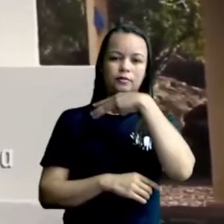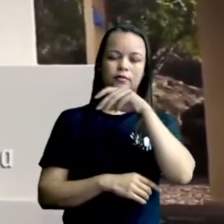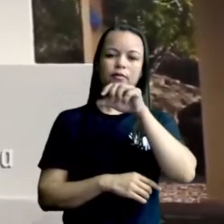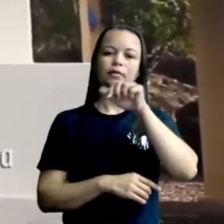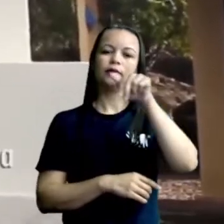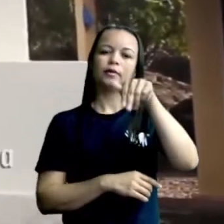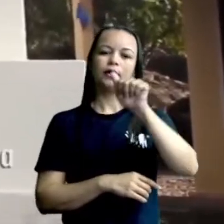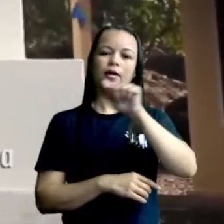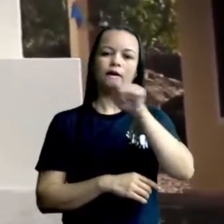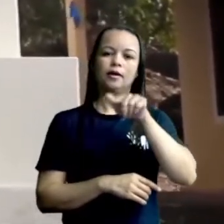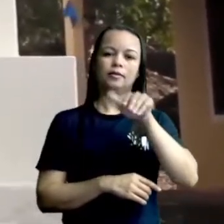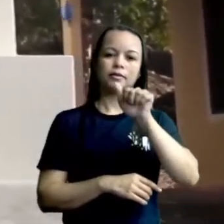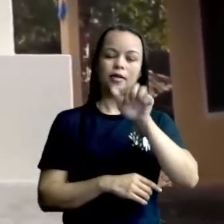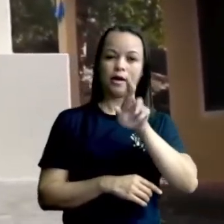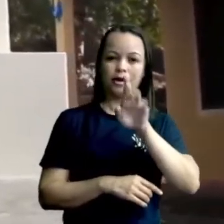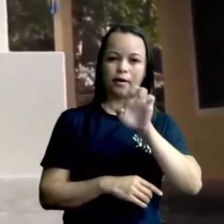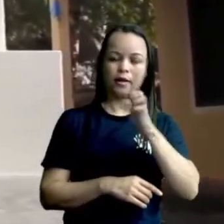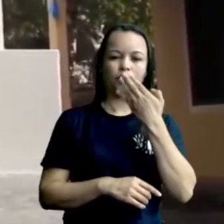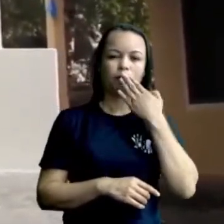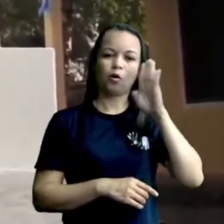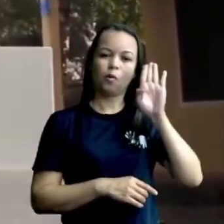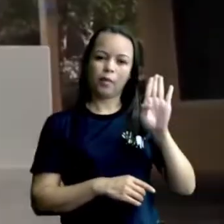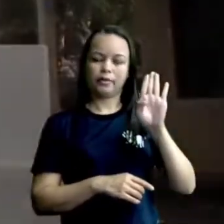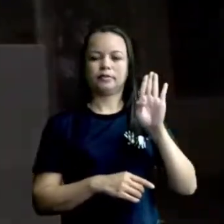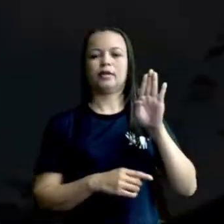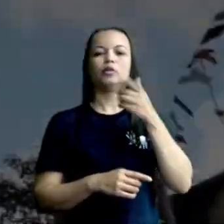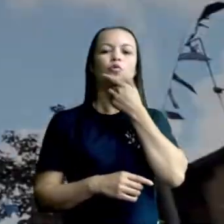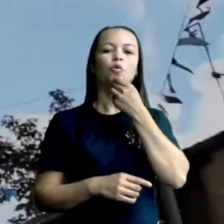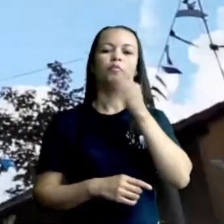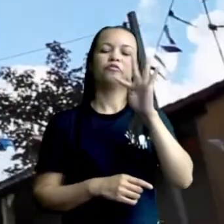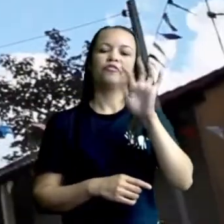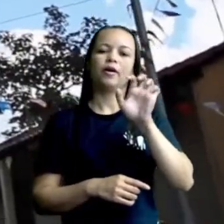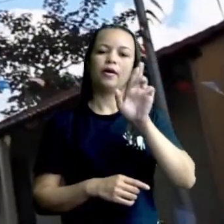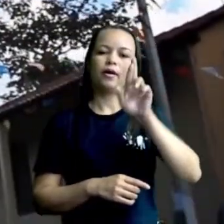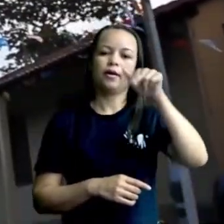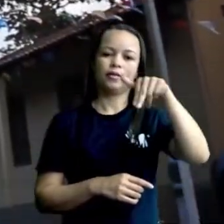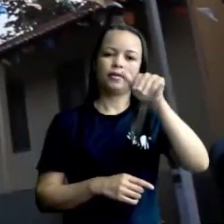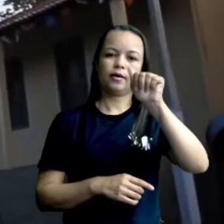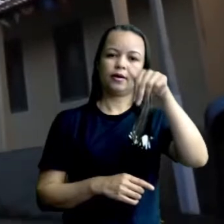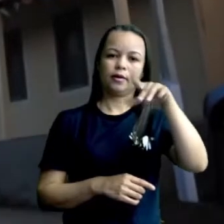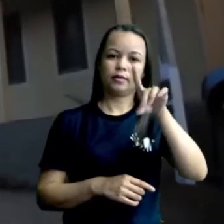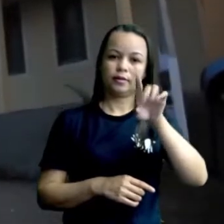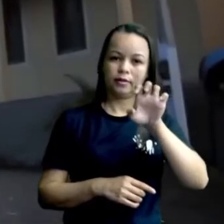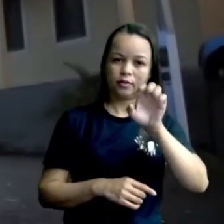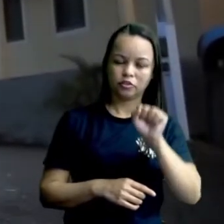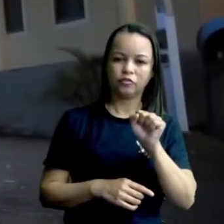por João Fernandes Vieira logo após a vitória sobre os Flamengos.